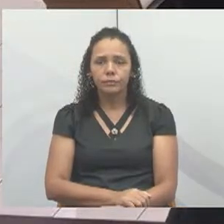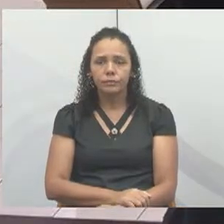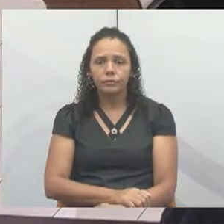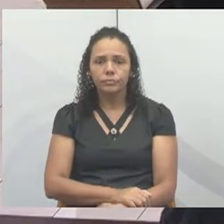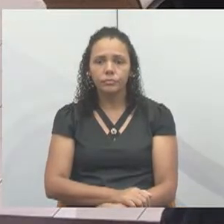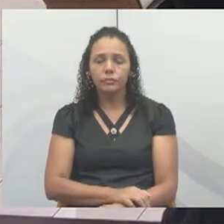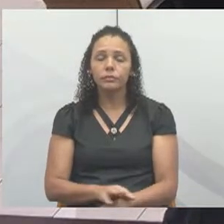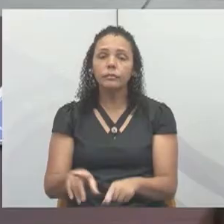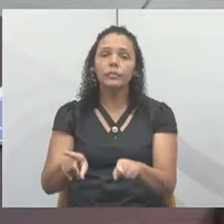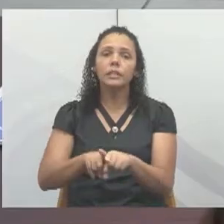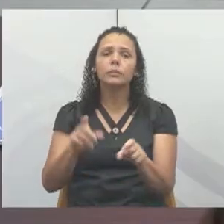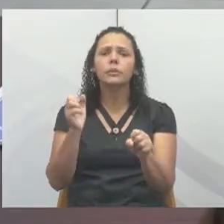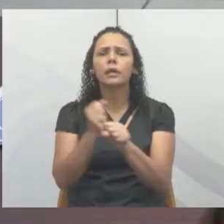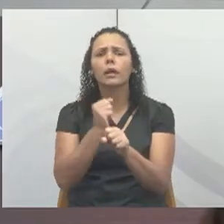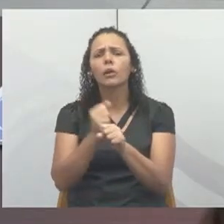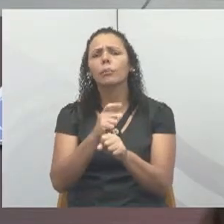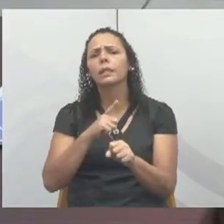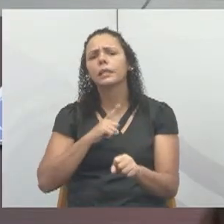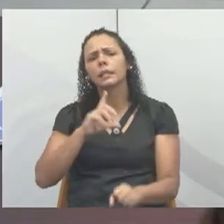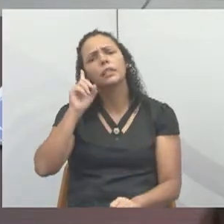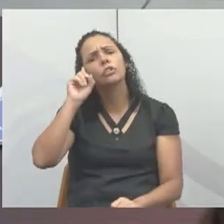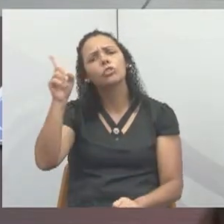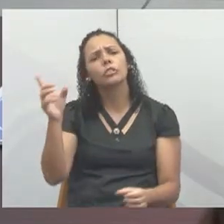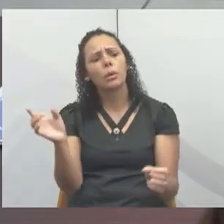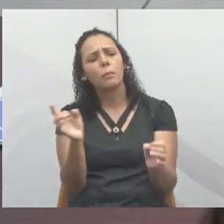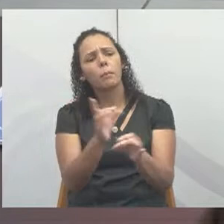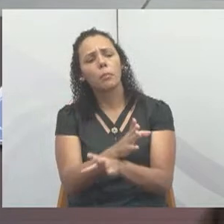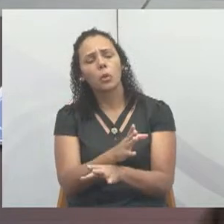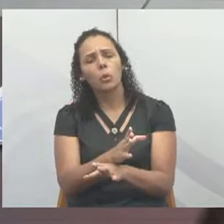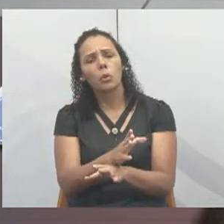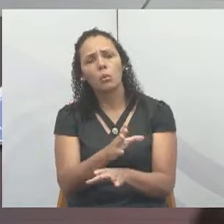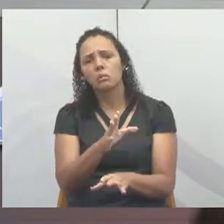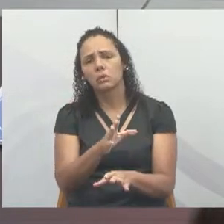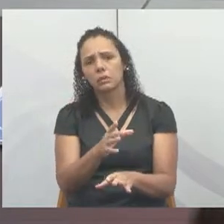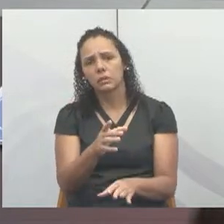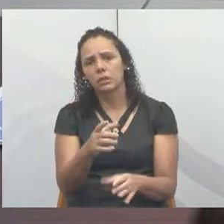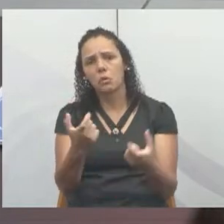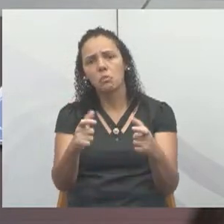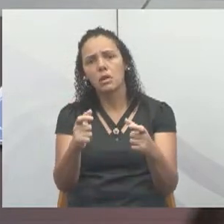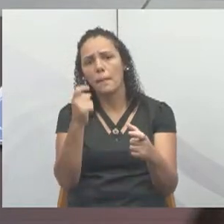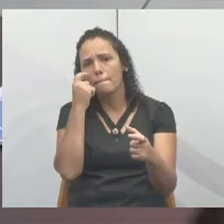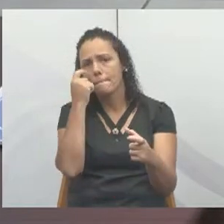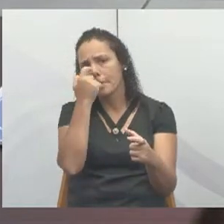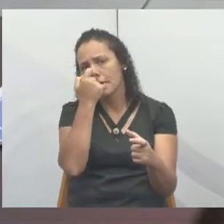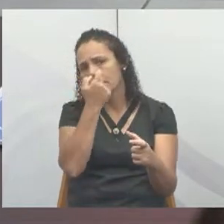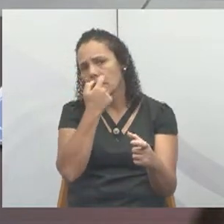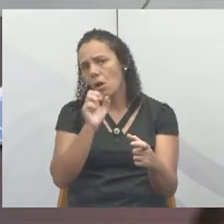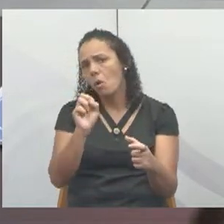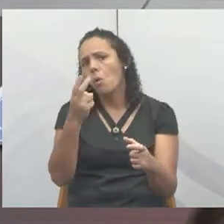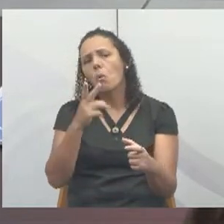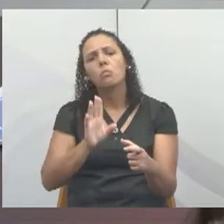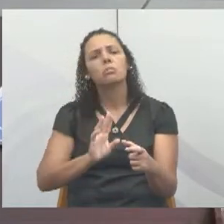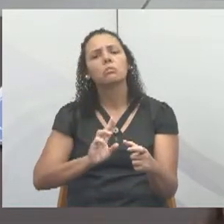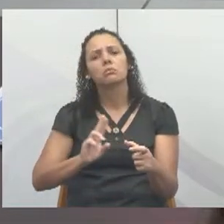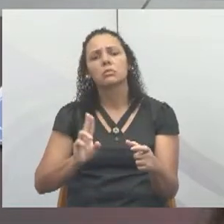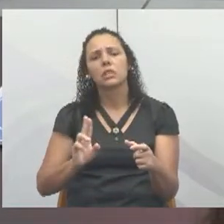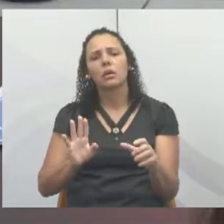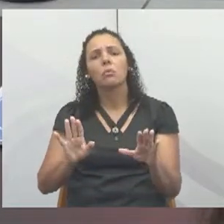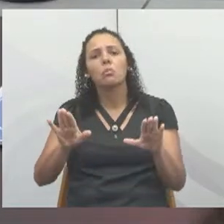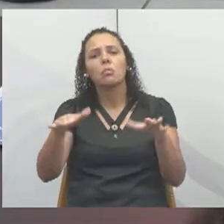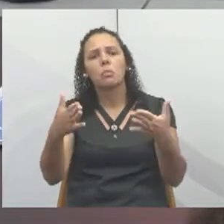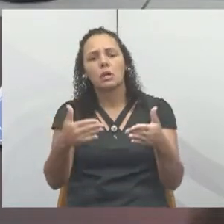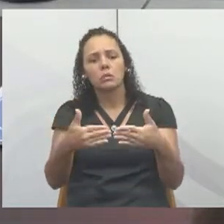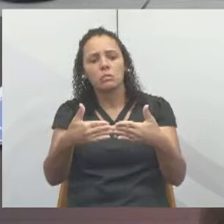E a respeito da obra, tem prazo para entrega no Parque Meia Lua ou não? Ou ainda vai ficar se esticando com o freio de mão puxado? Quando que vai